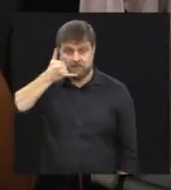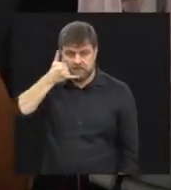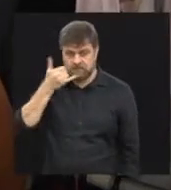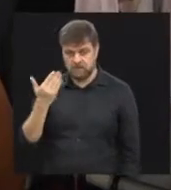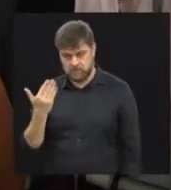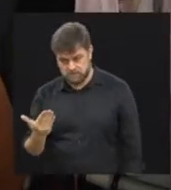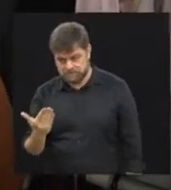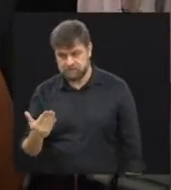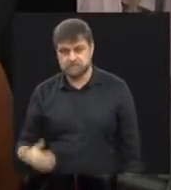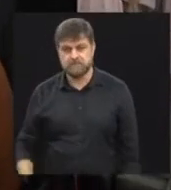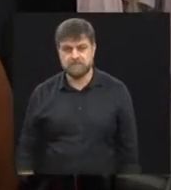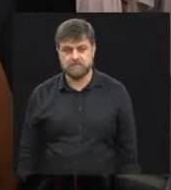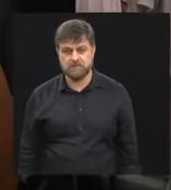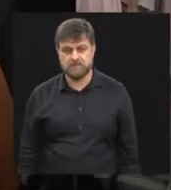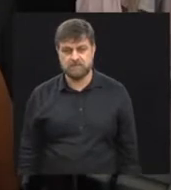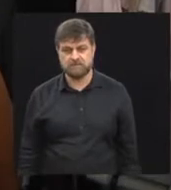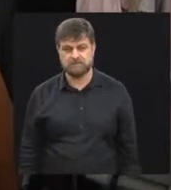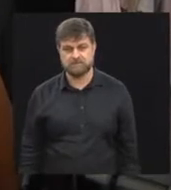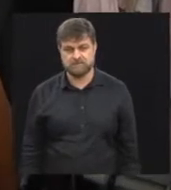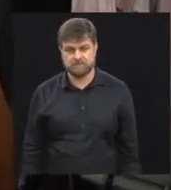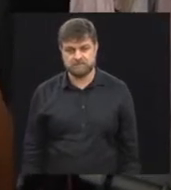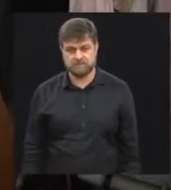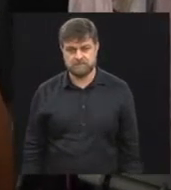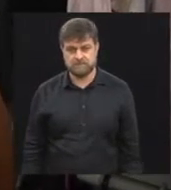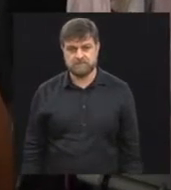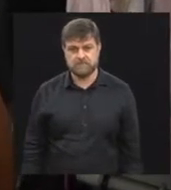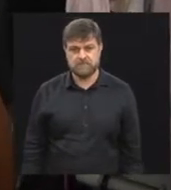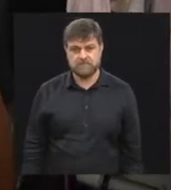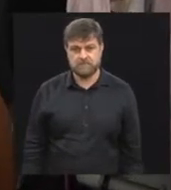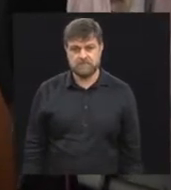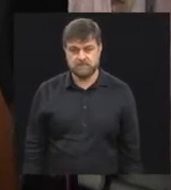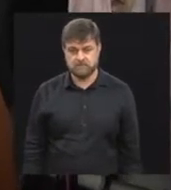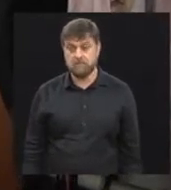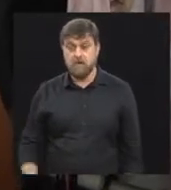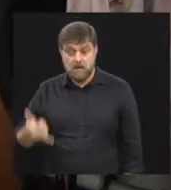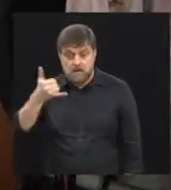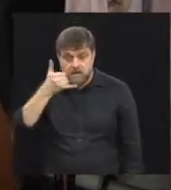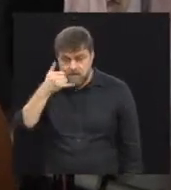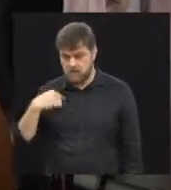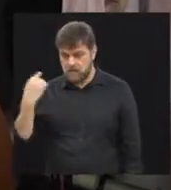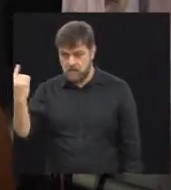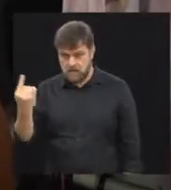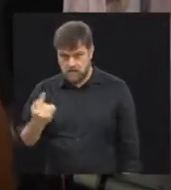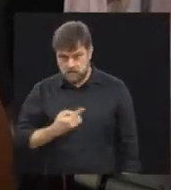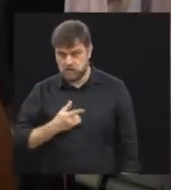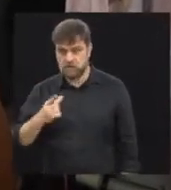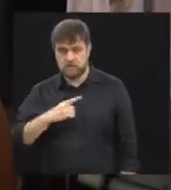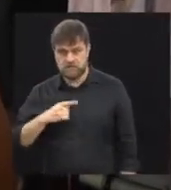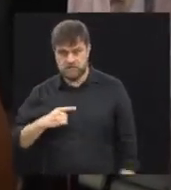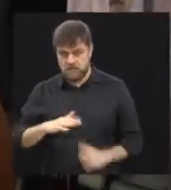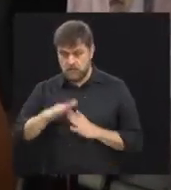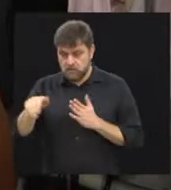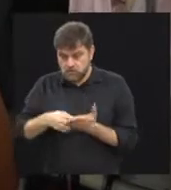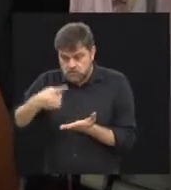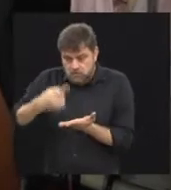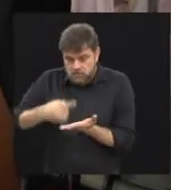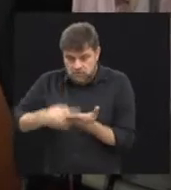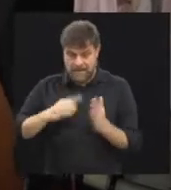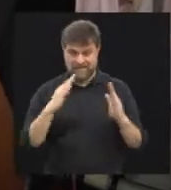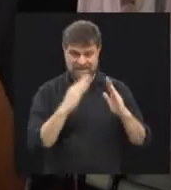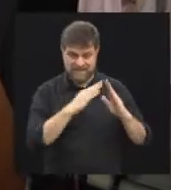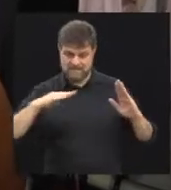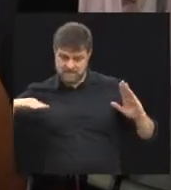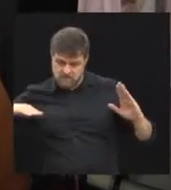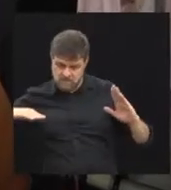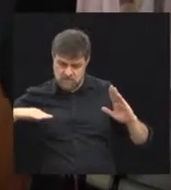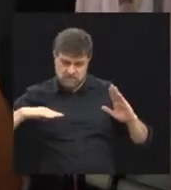telefone direto do bazar, que é o 21 27 7232. É só entrar em contato. A gente tem também toda uma agenda de retirada